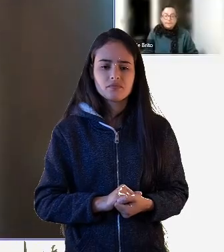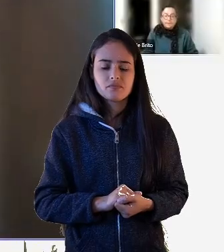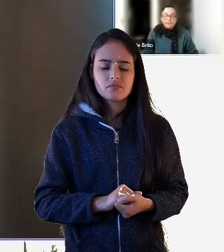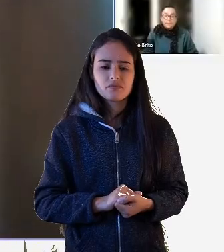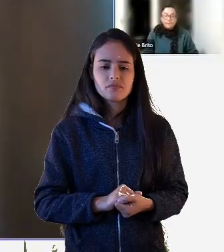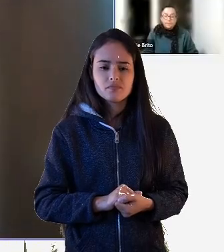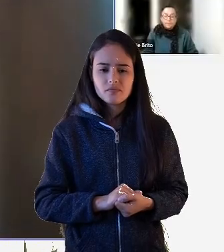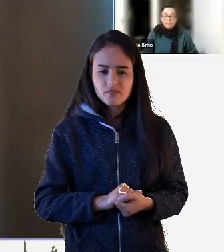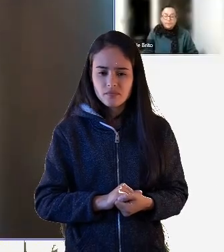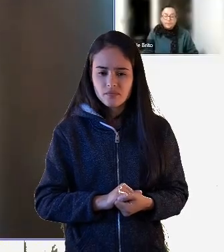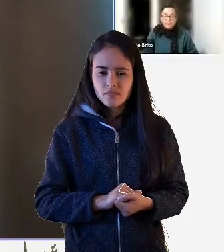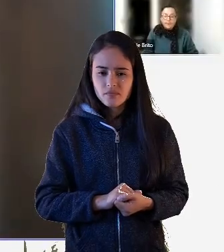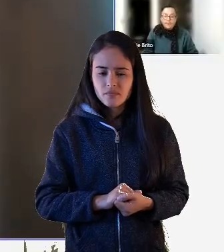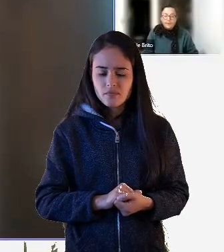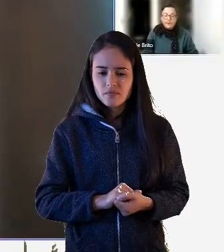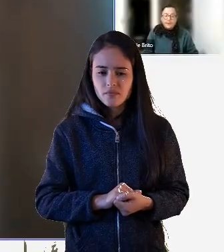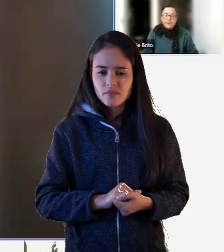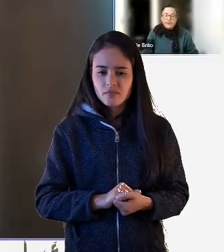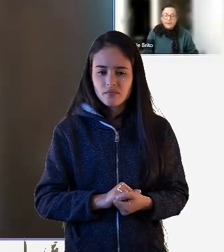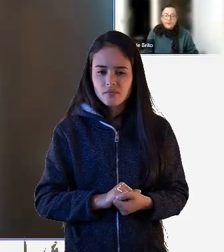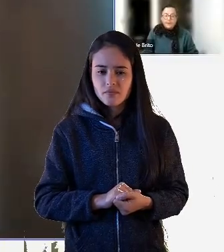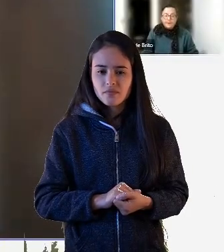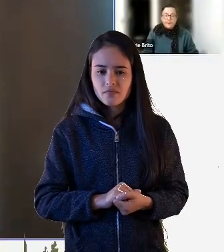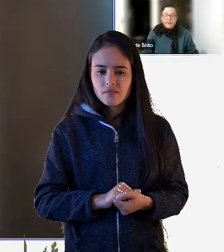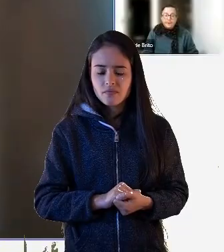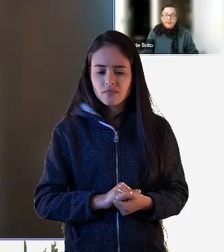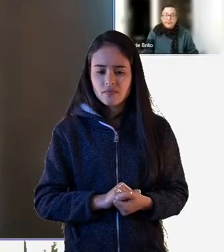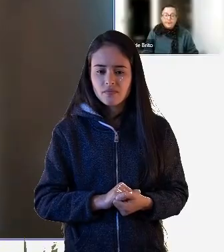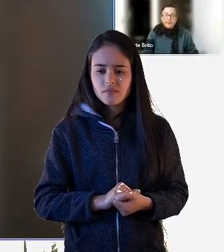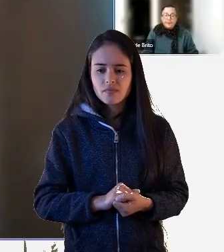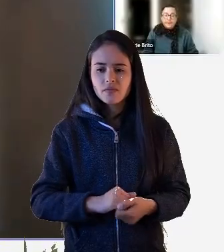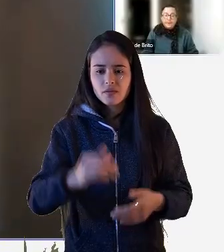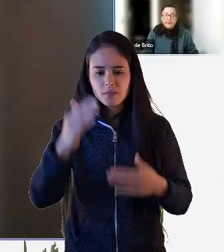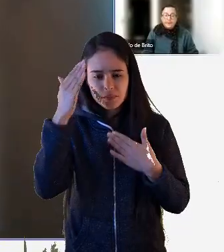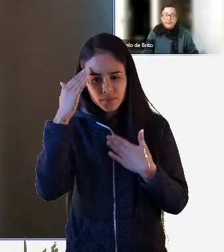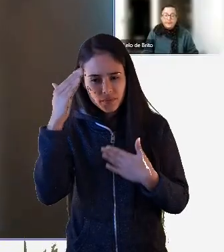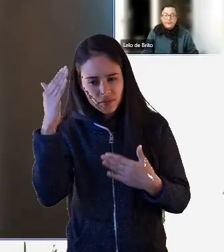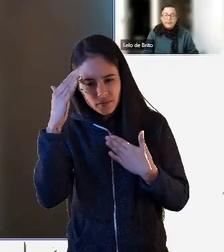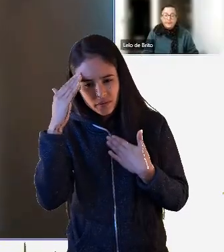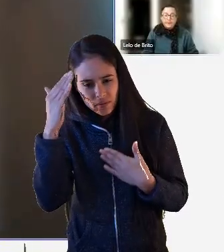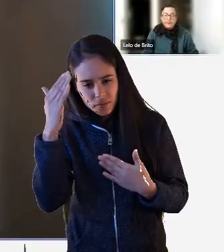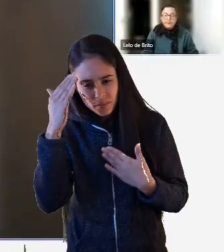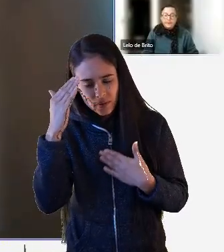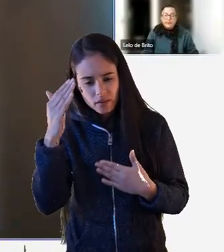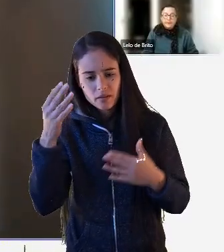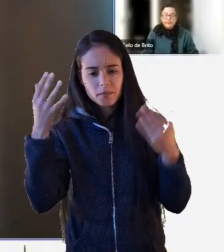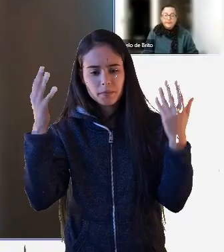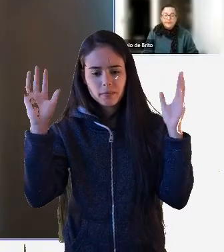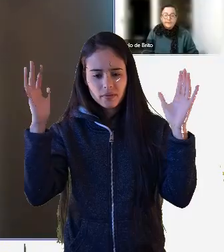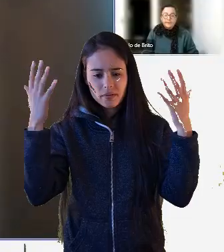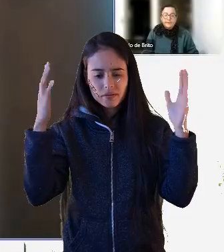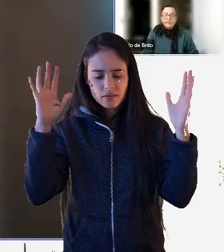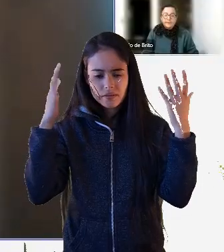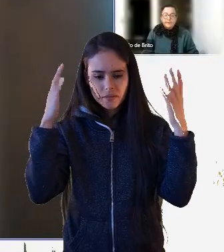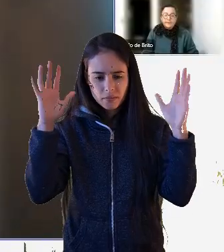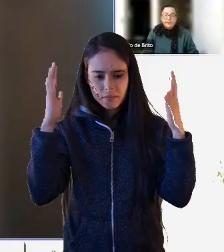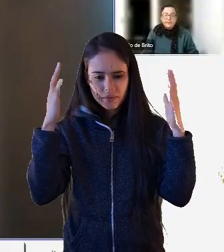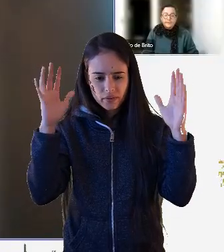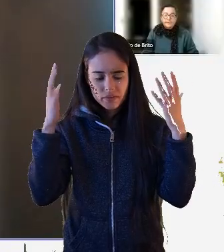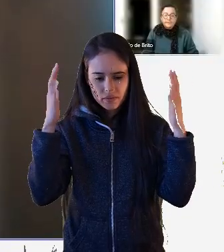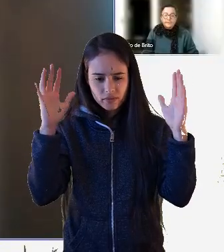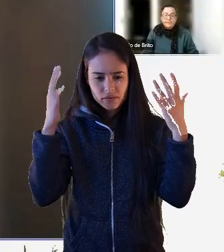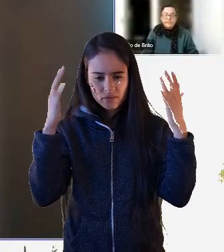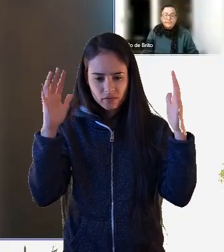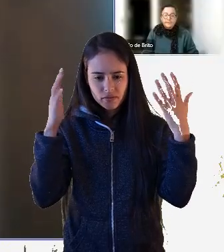Não, partidárias, que é diferente, né? Políticas e parabéns mesmo, tá? Esses esforços têm que